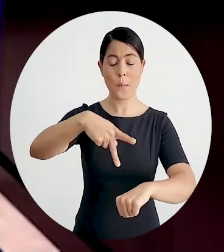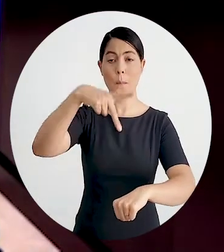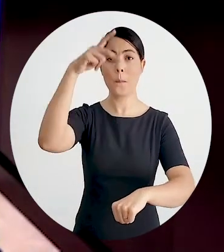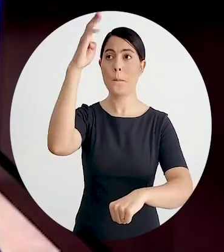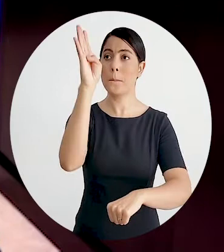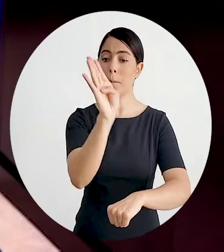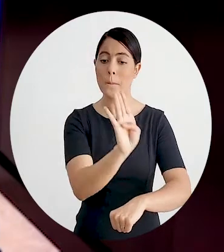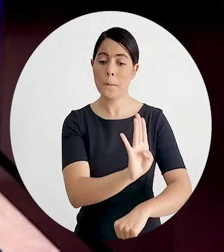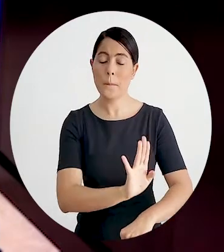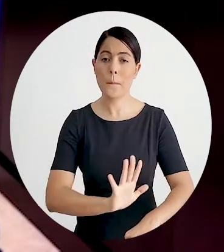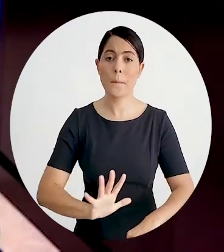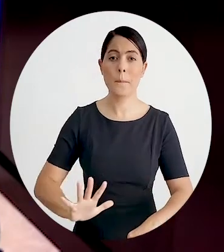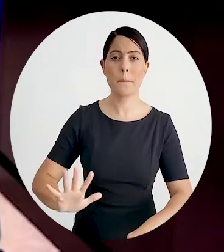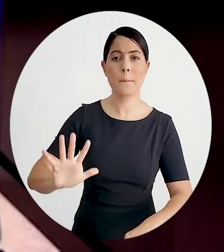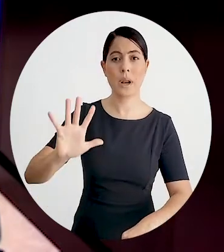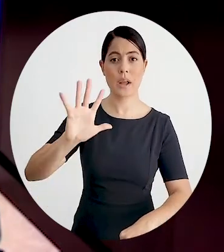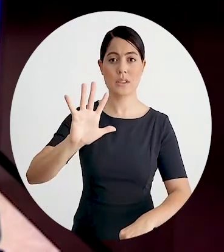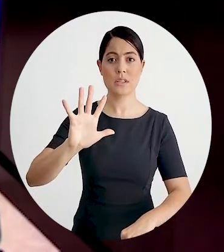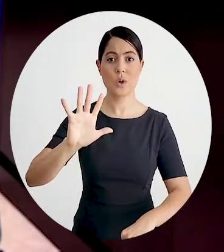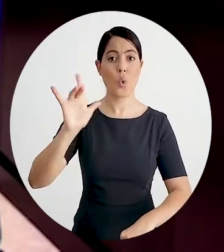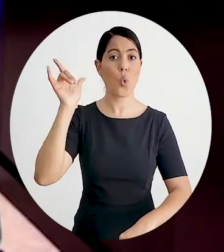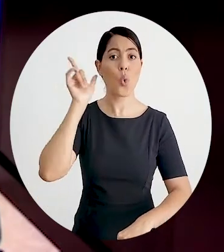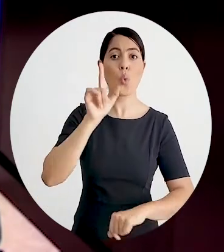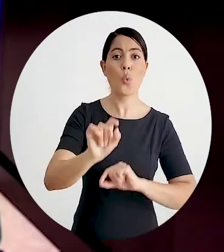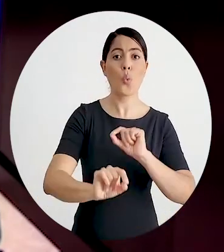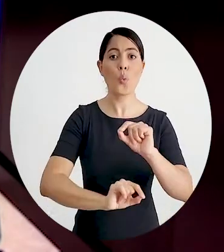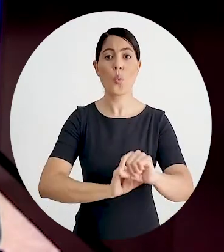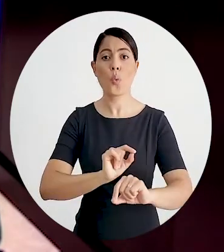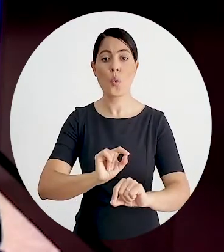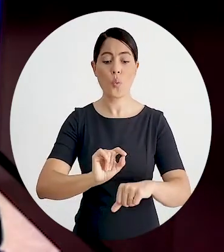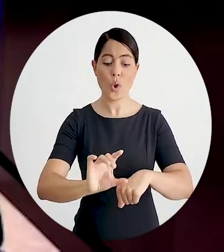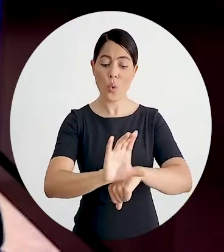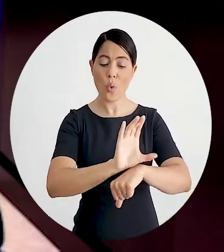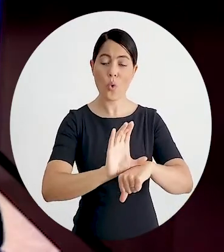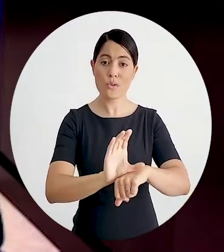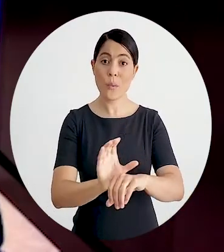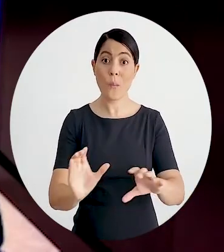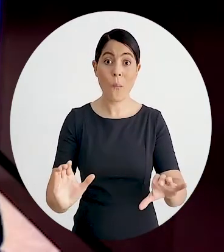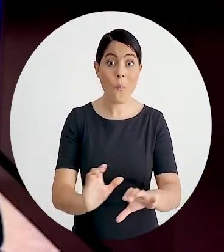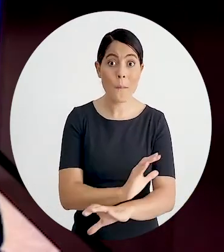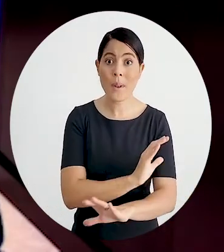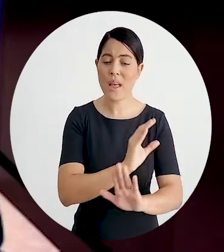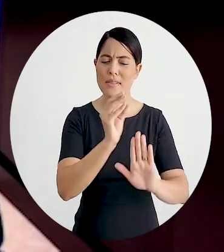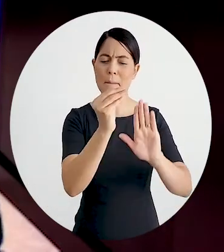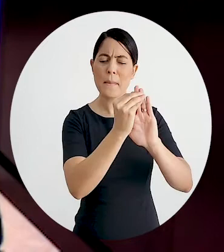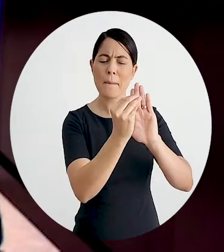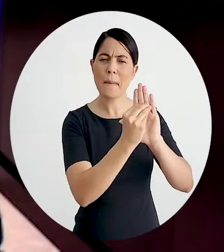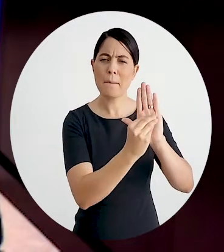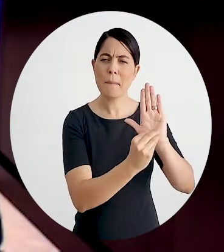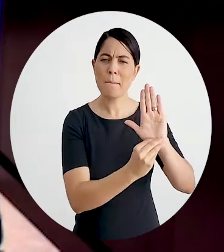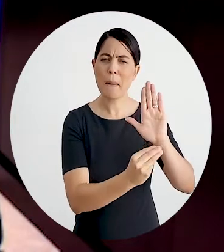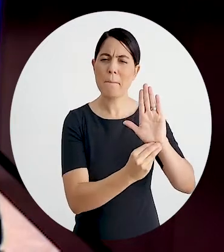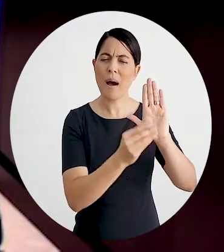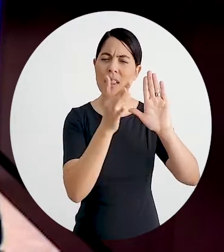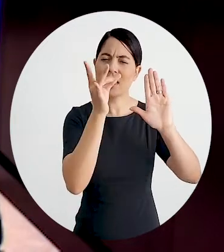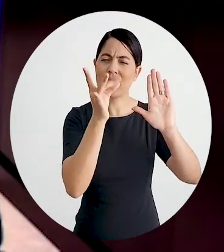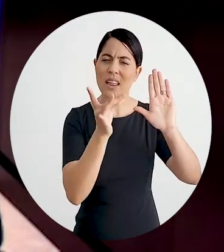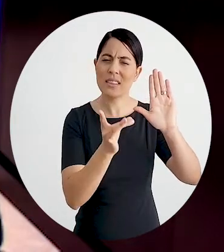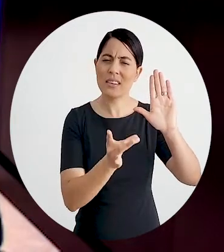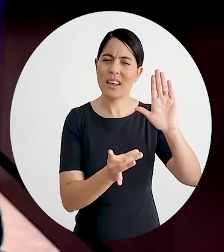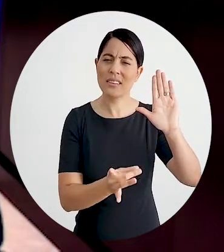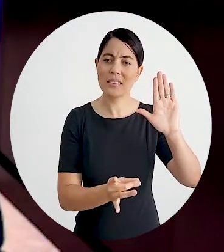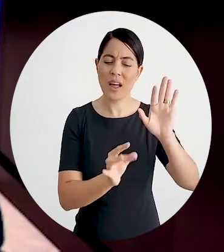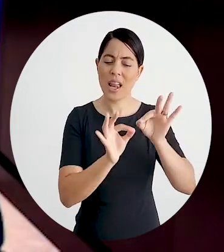mais abrangente, analítica, completa Constituição da história de nosso